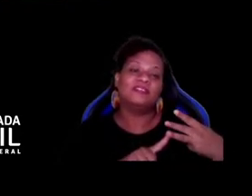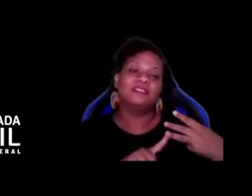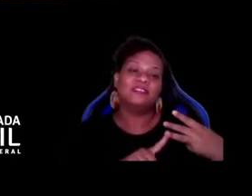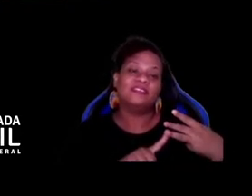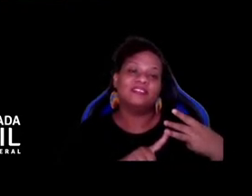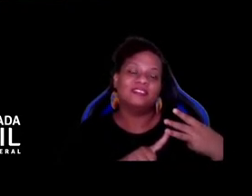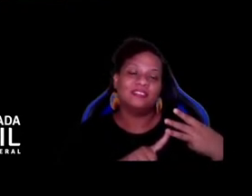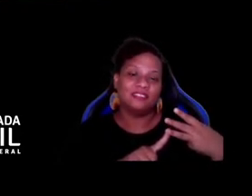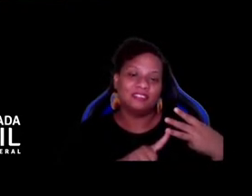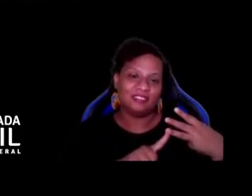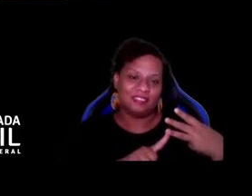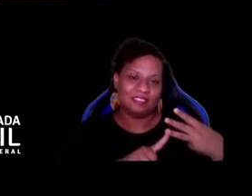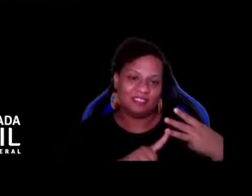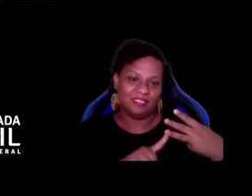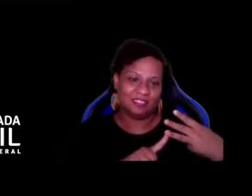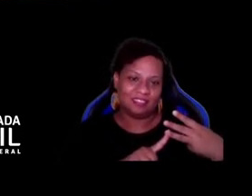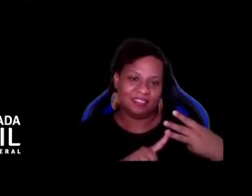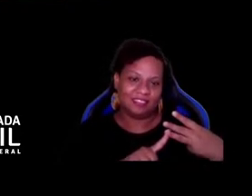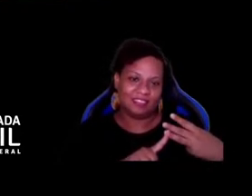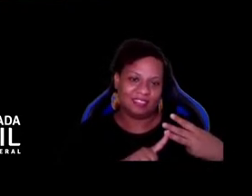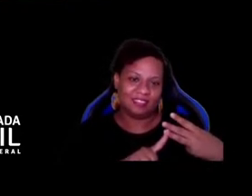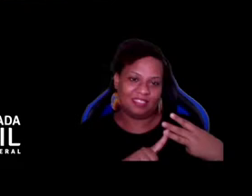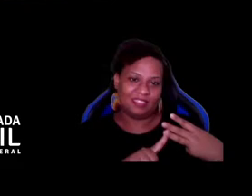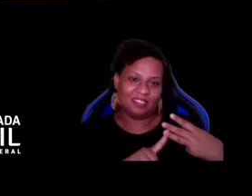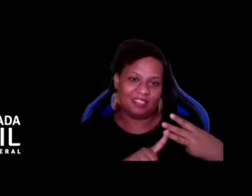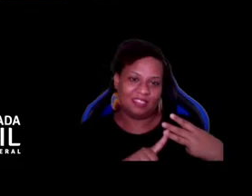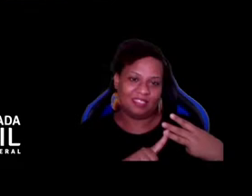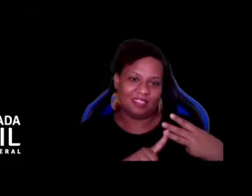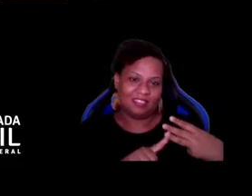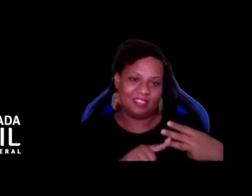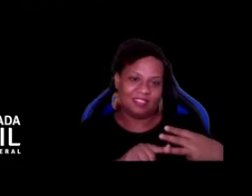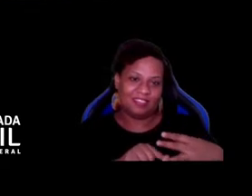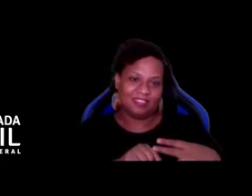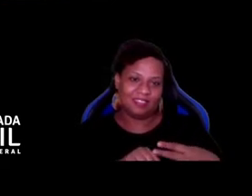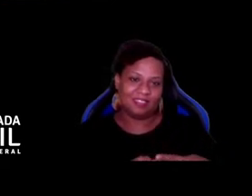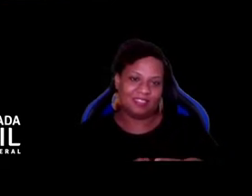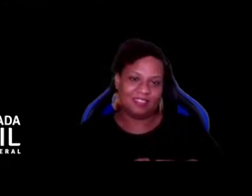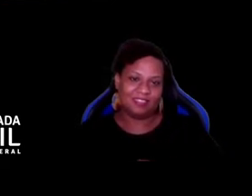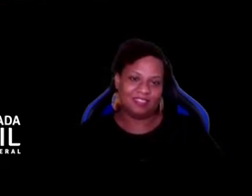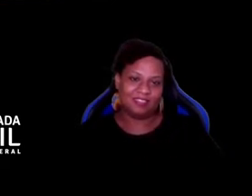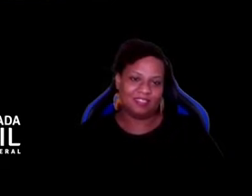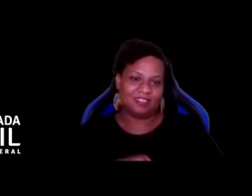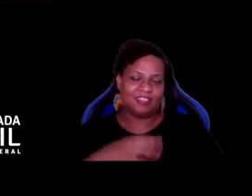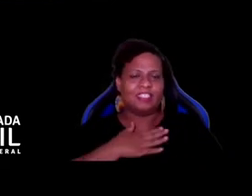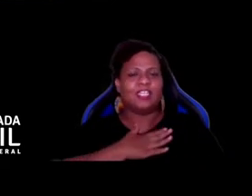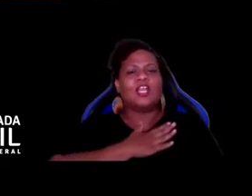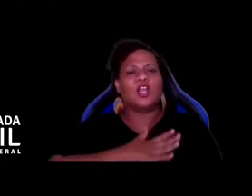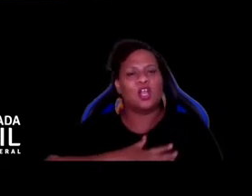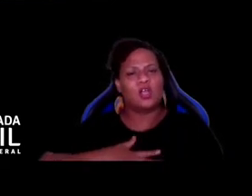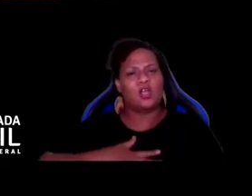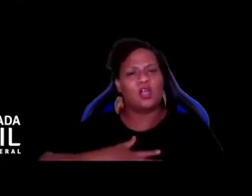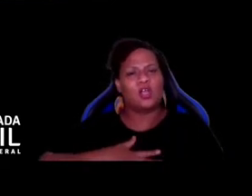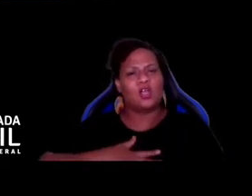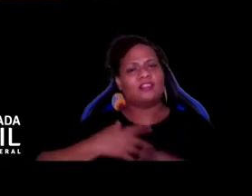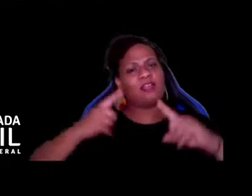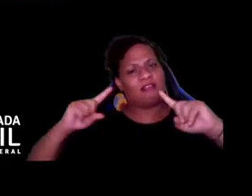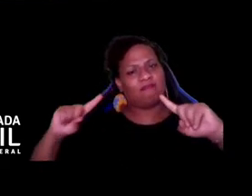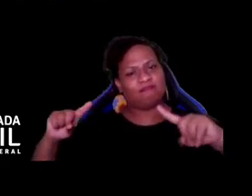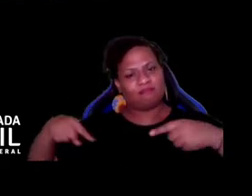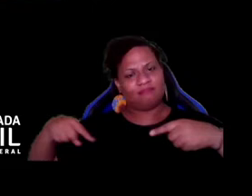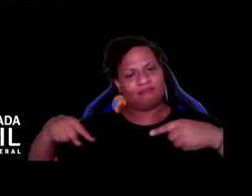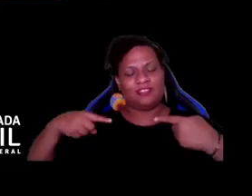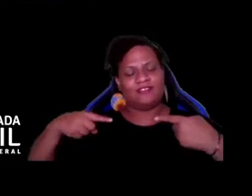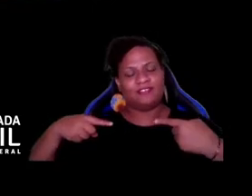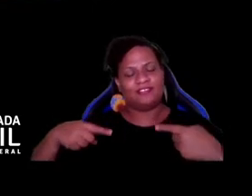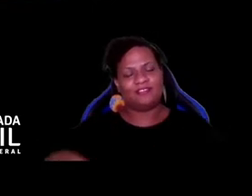e persistência, amor e gostar de desafios, né?